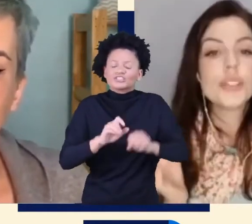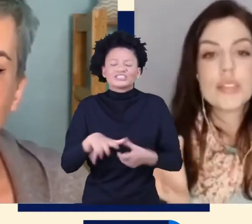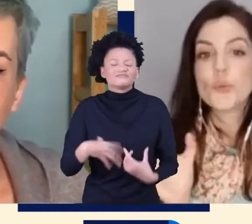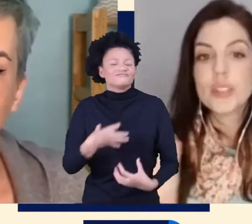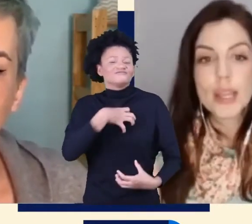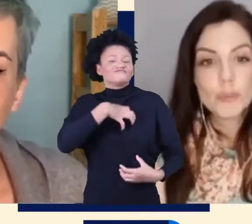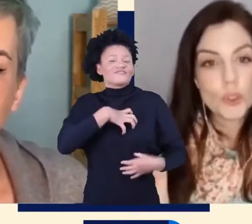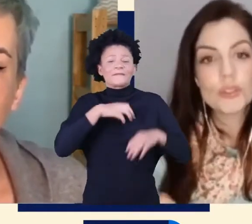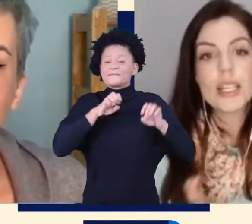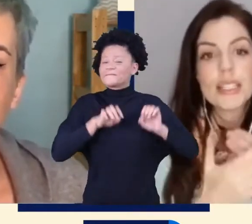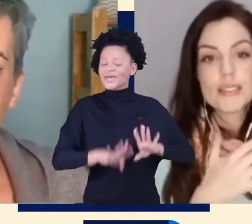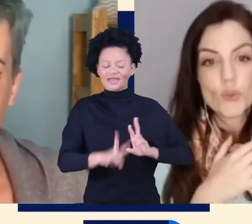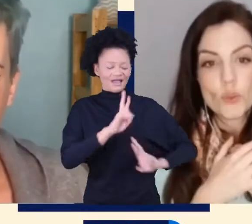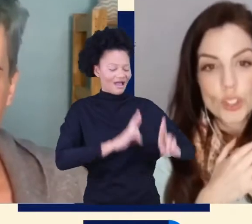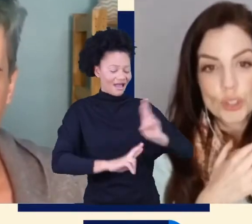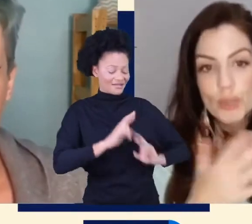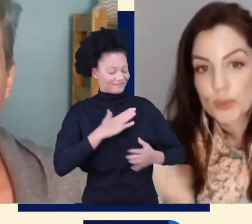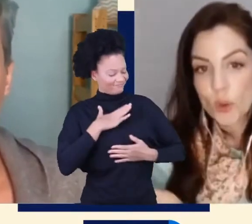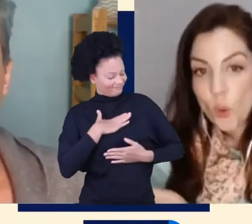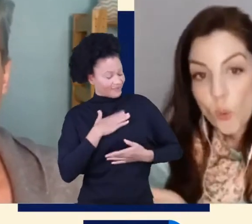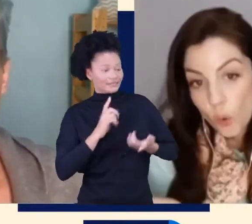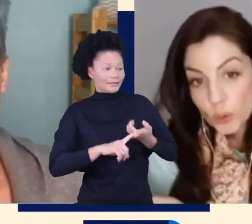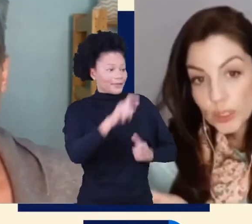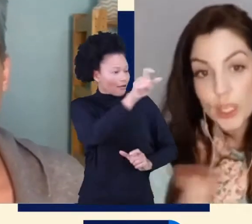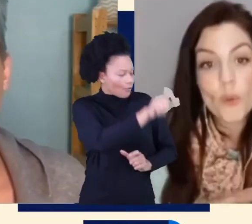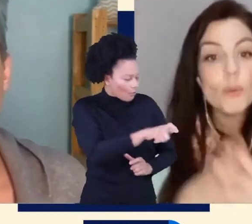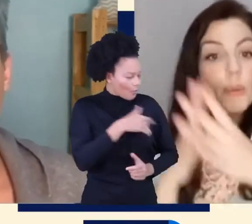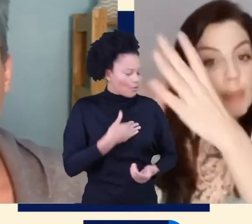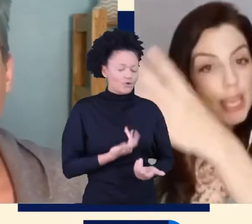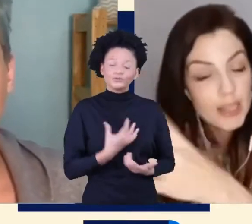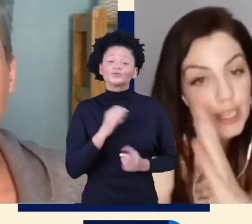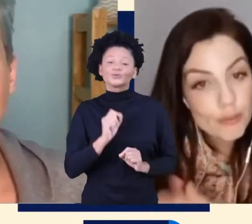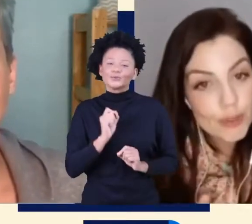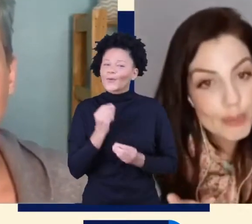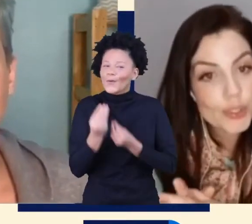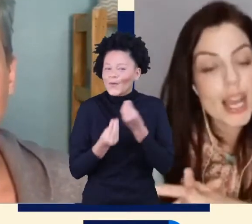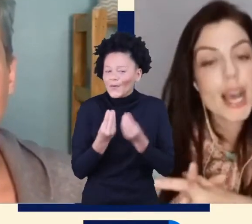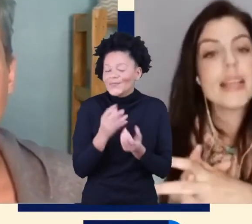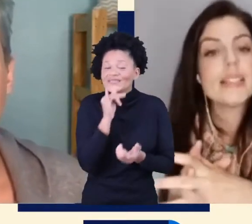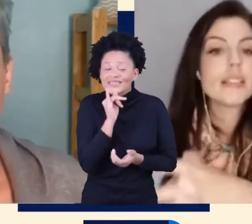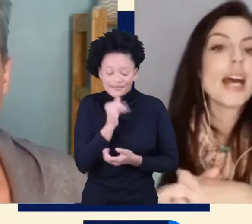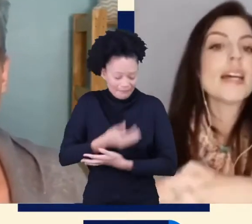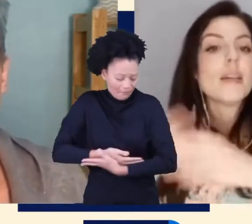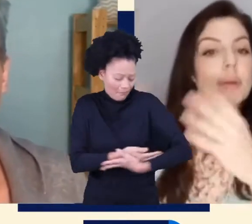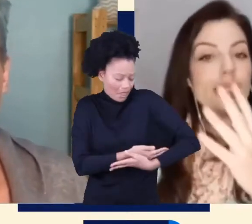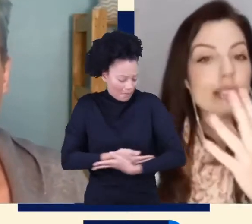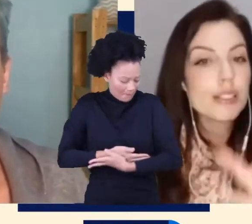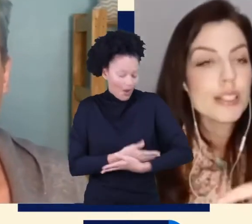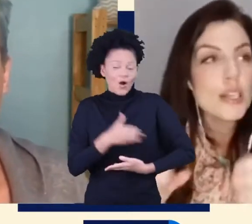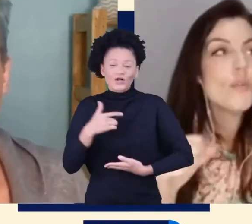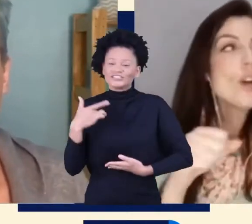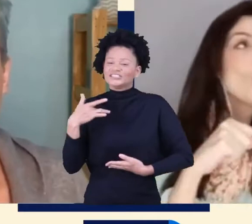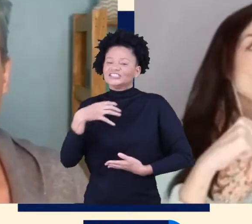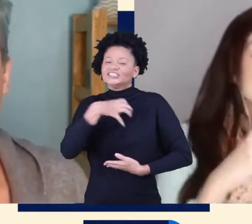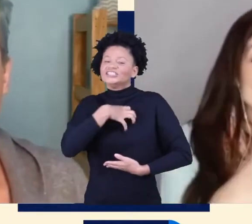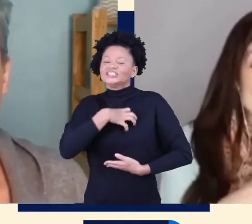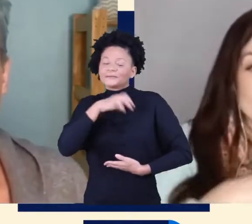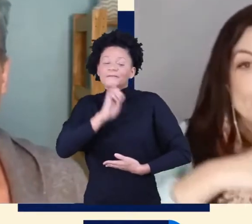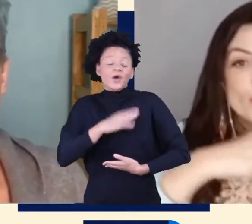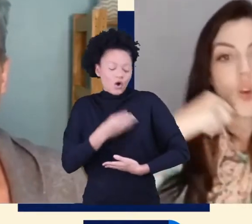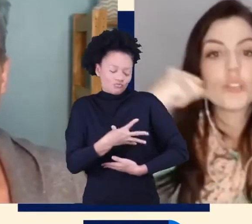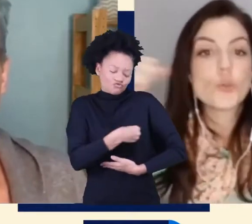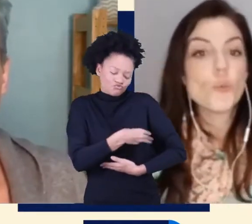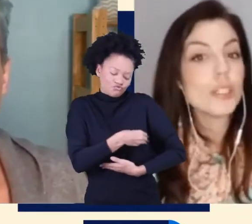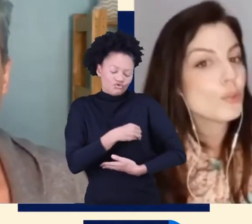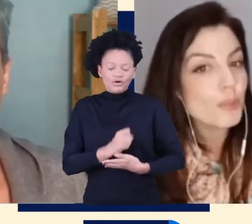que acontece o tempo todo na relação com a gente mesmo e com o outro. Então, o bebê vai buscar bem-estar na amamentação, colocando a mãozinha